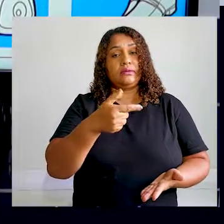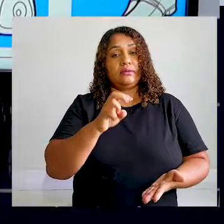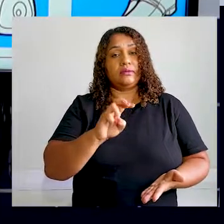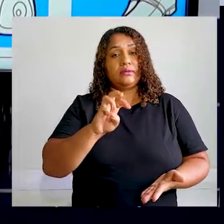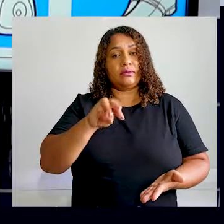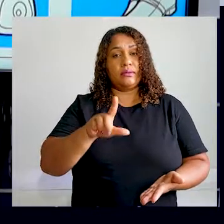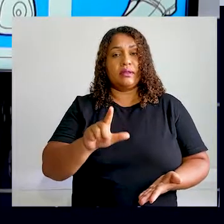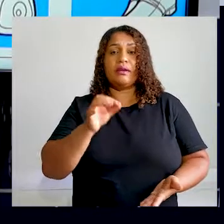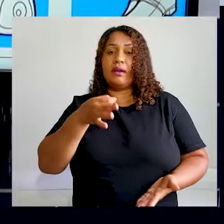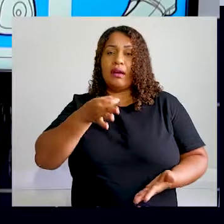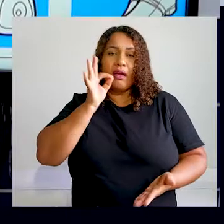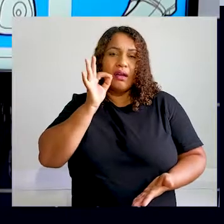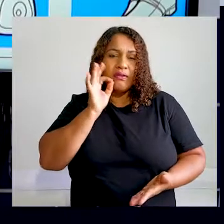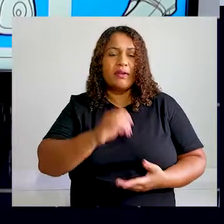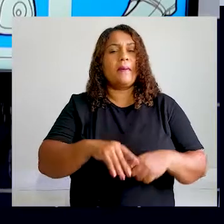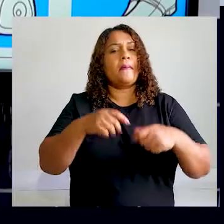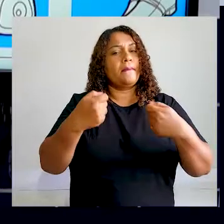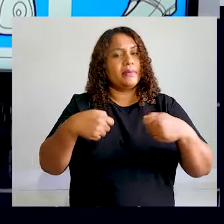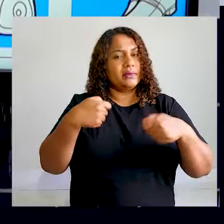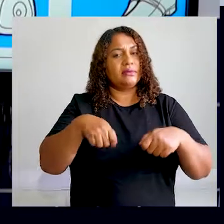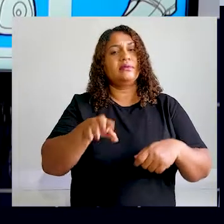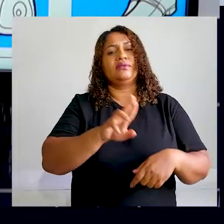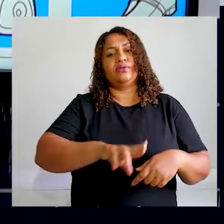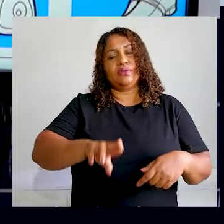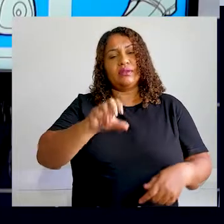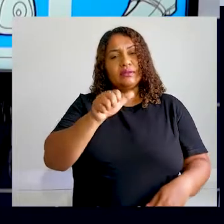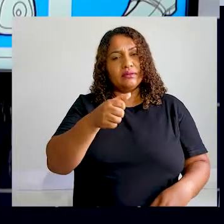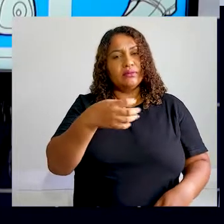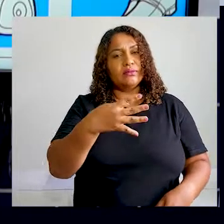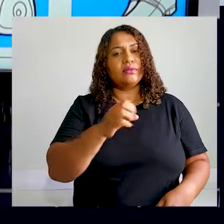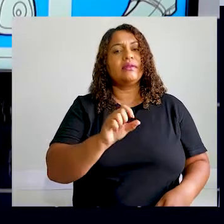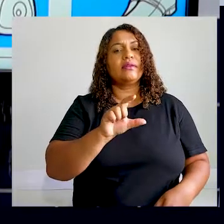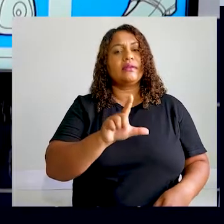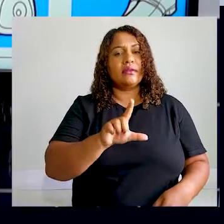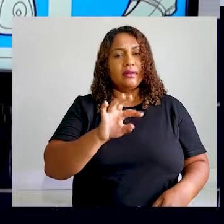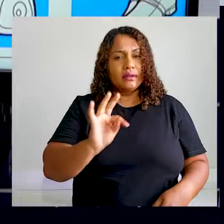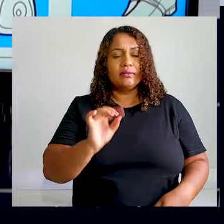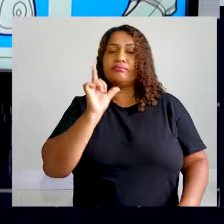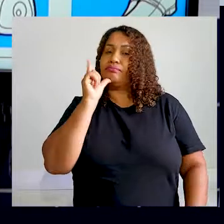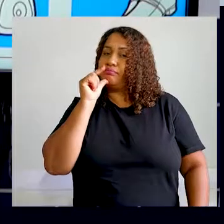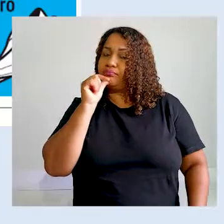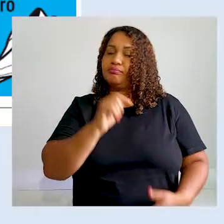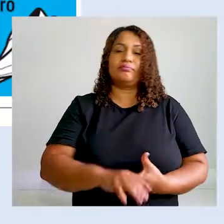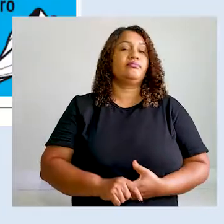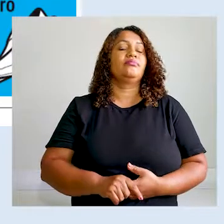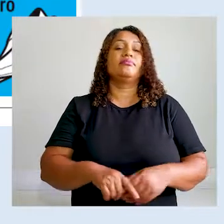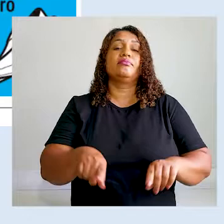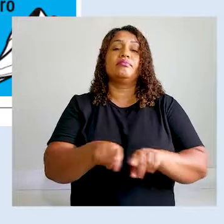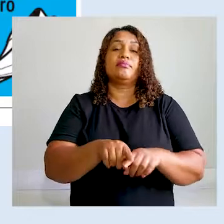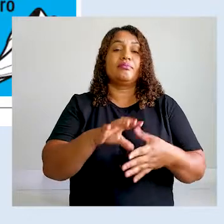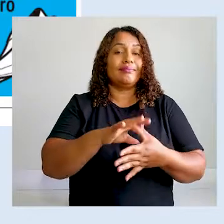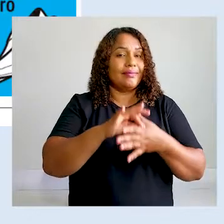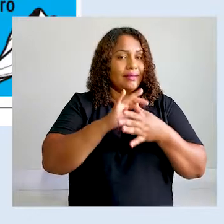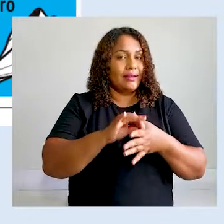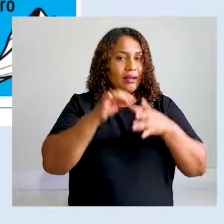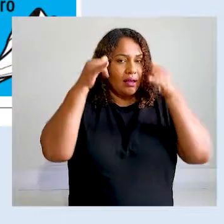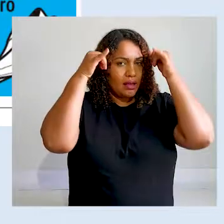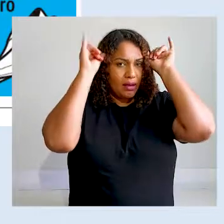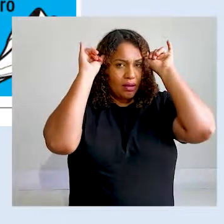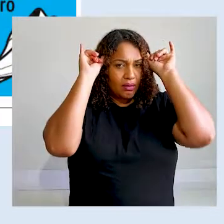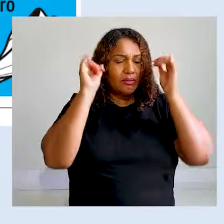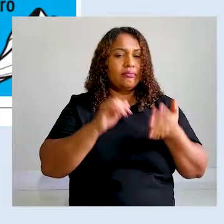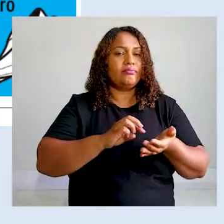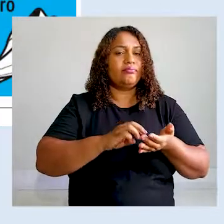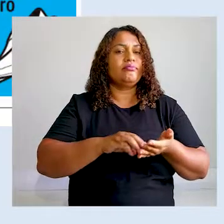125 ml de café, são necessários 140 litros de água. E para um bife de